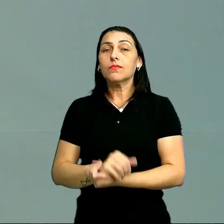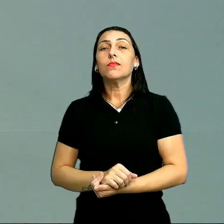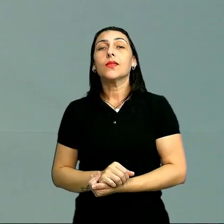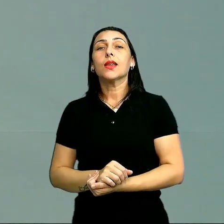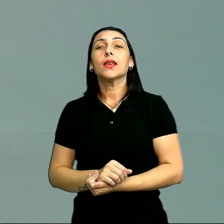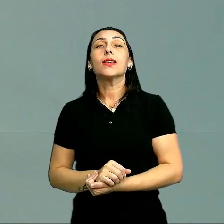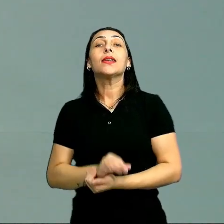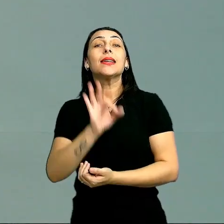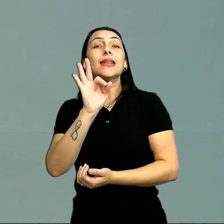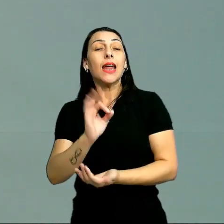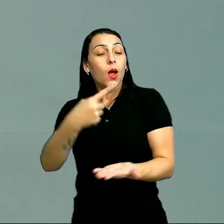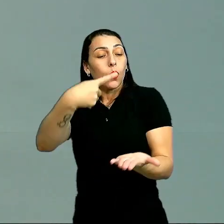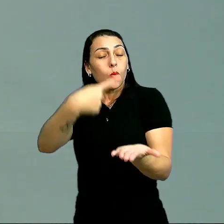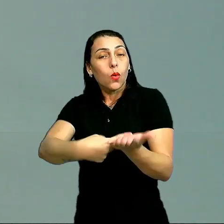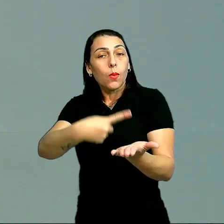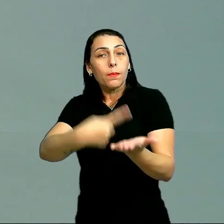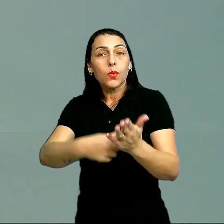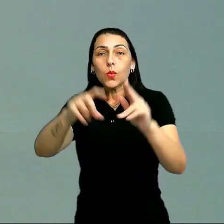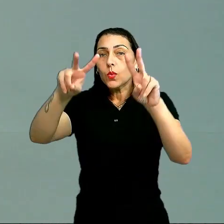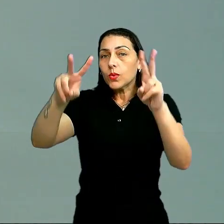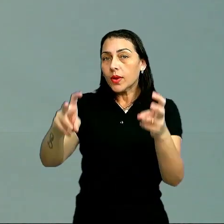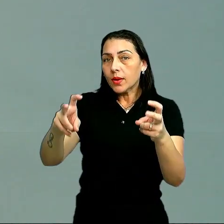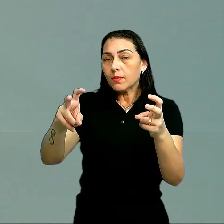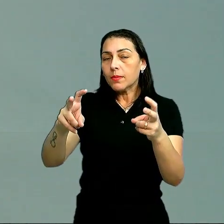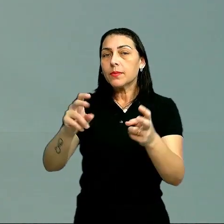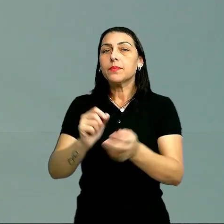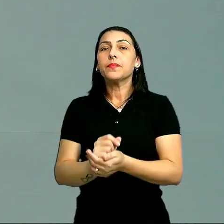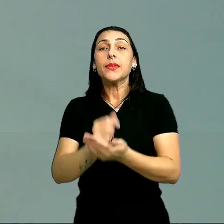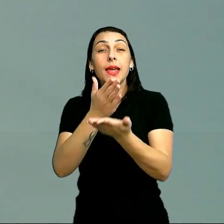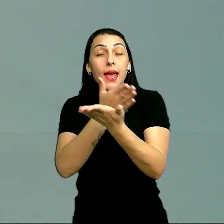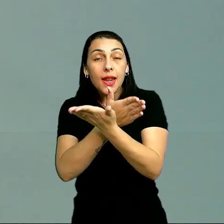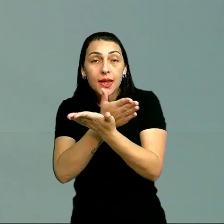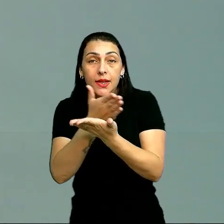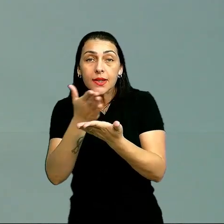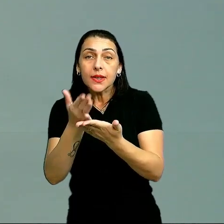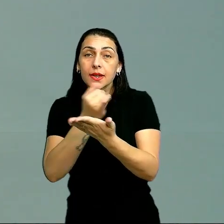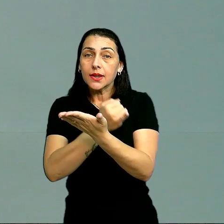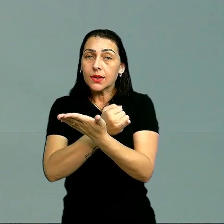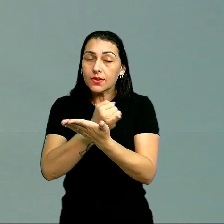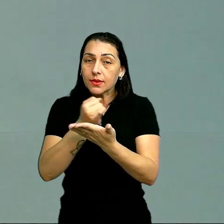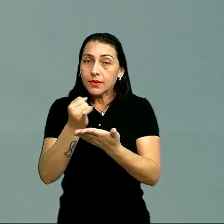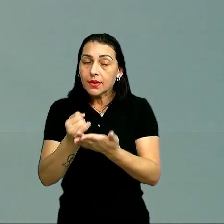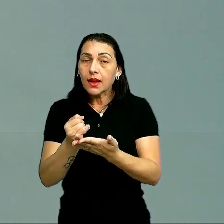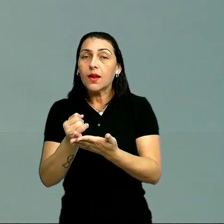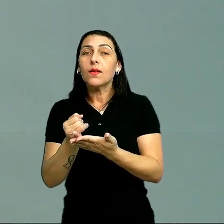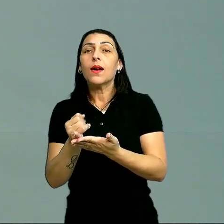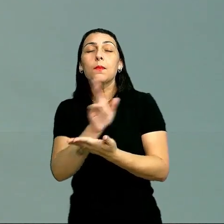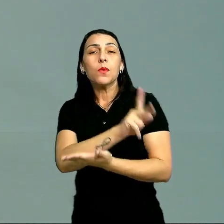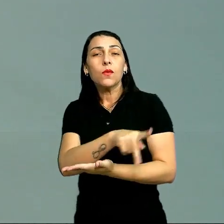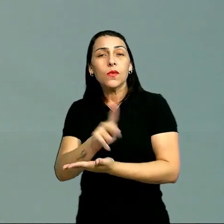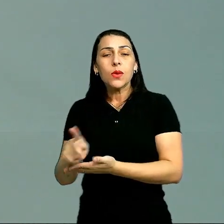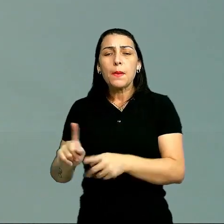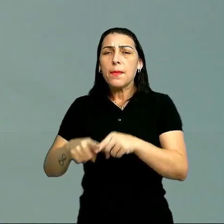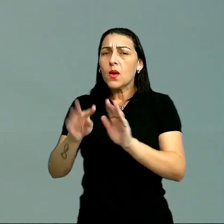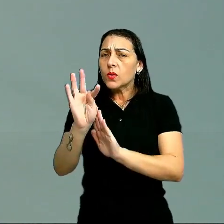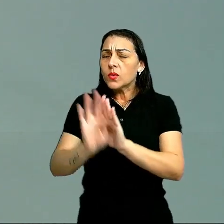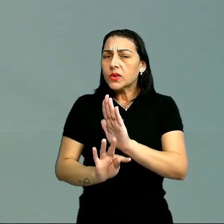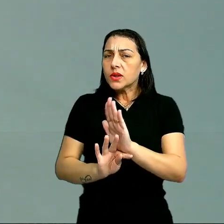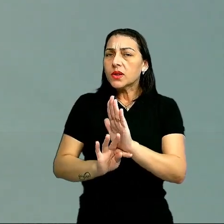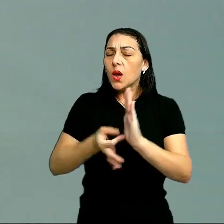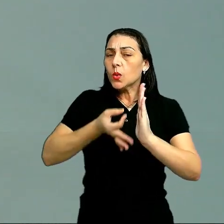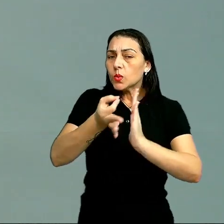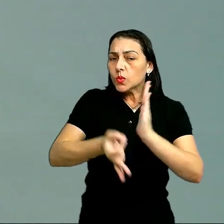ela casou perfeitamente com o tema. E aí ele inicia a introdução dele. Ai, professora, mas é um texto